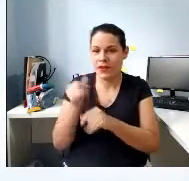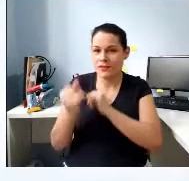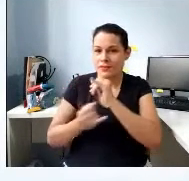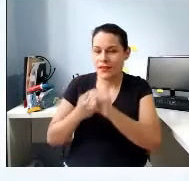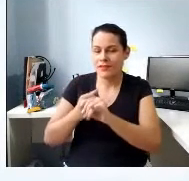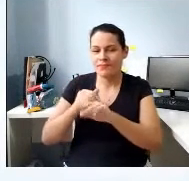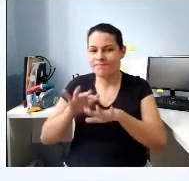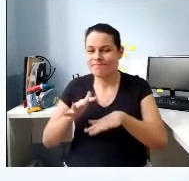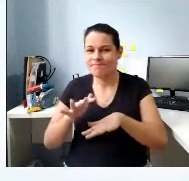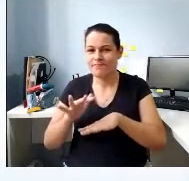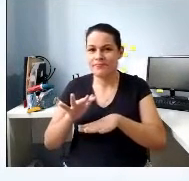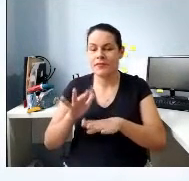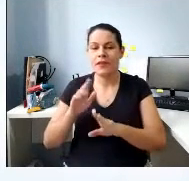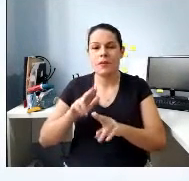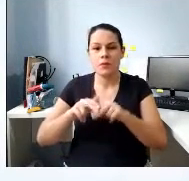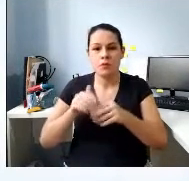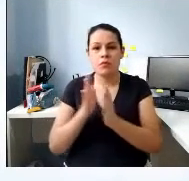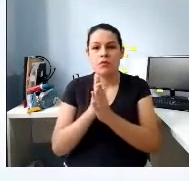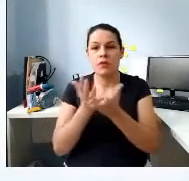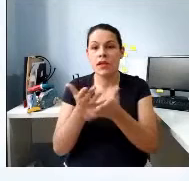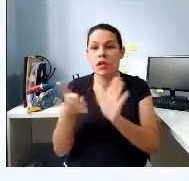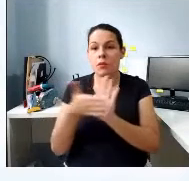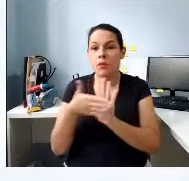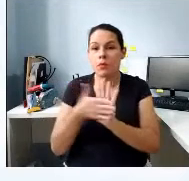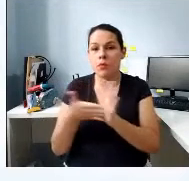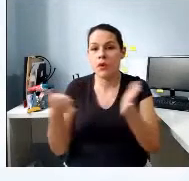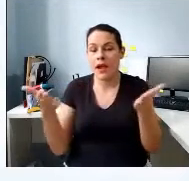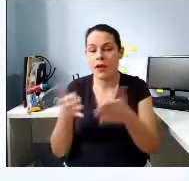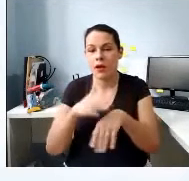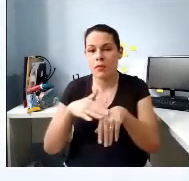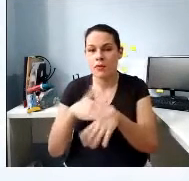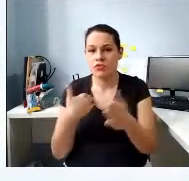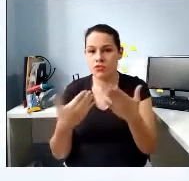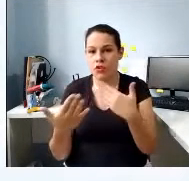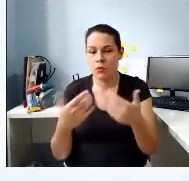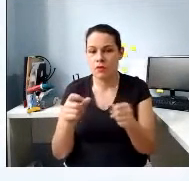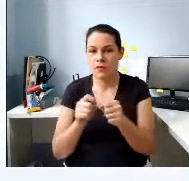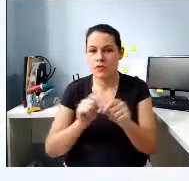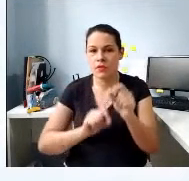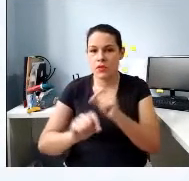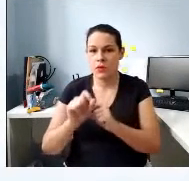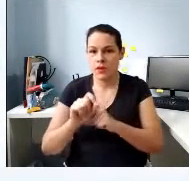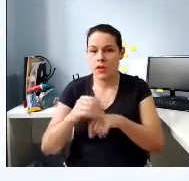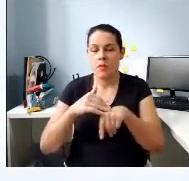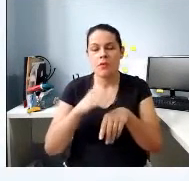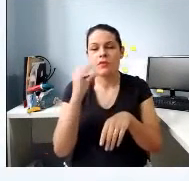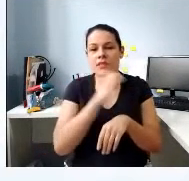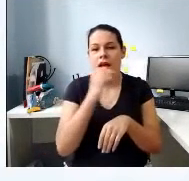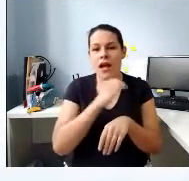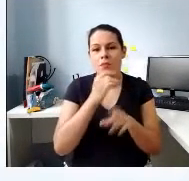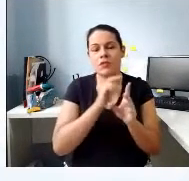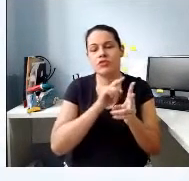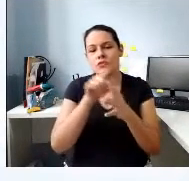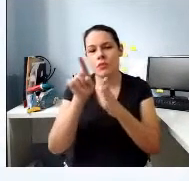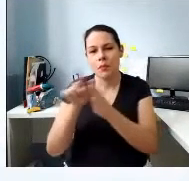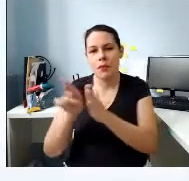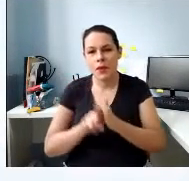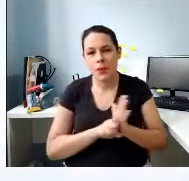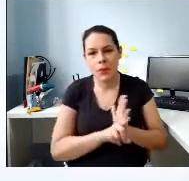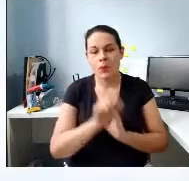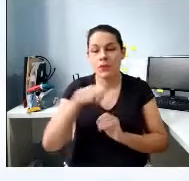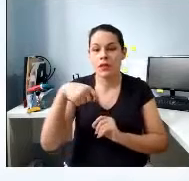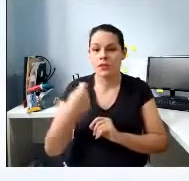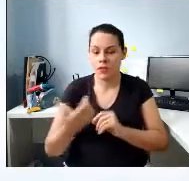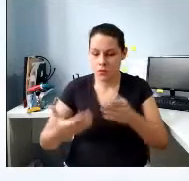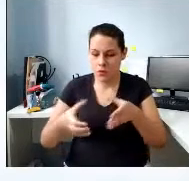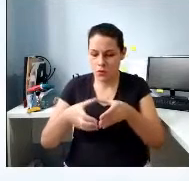terminando, então, o que eu queria propor agora? Que a gente passasse por todos com a seguinte questão, que é que o trabalhador que está